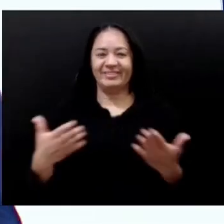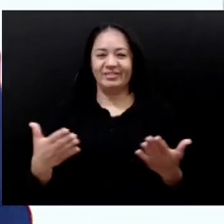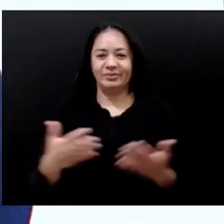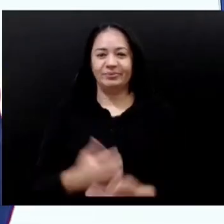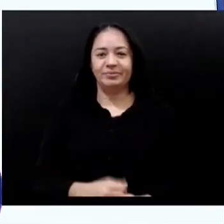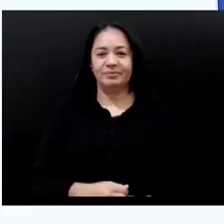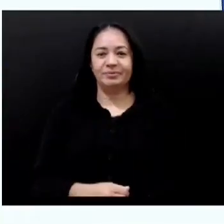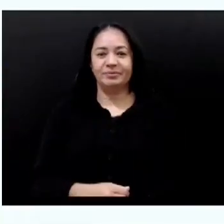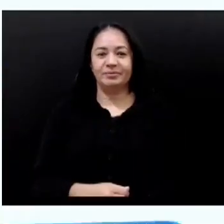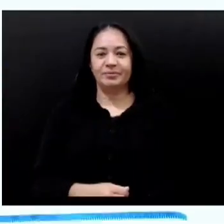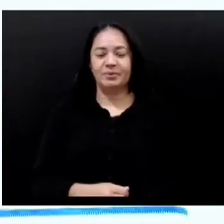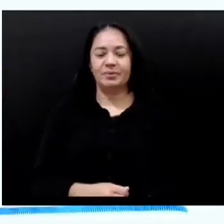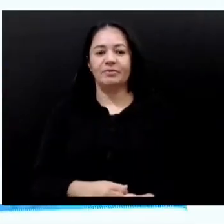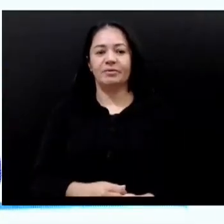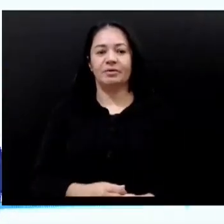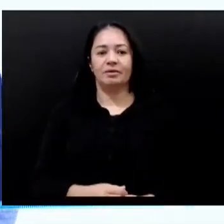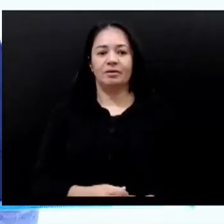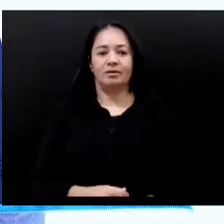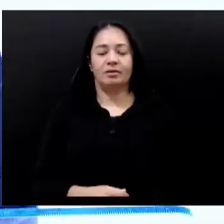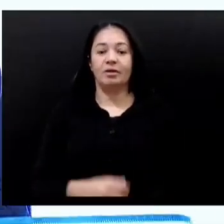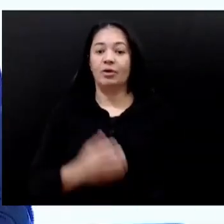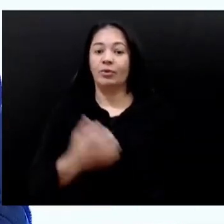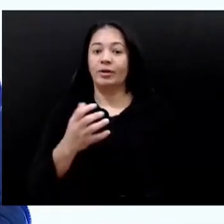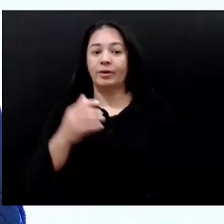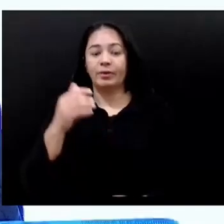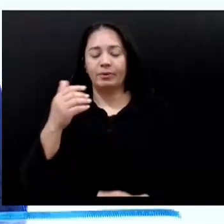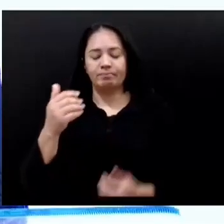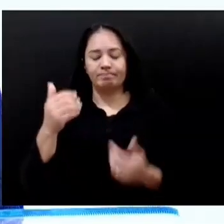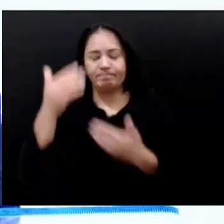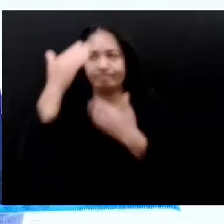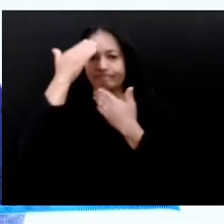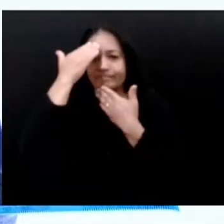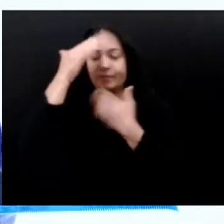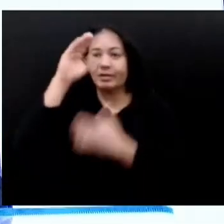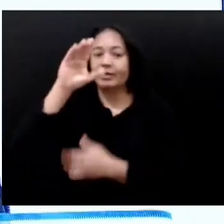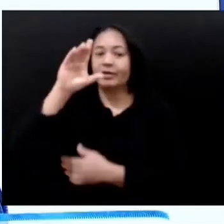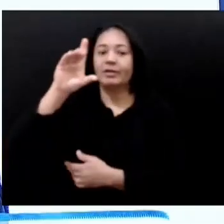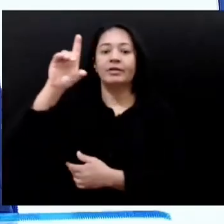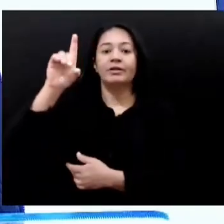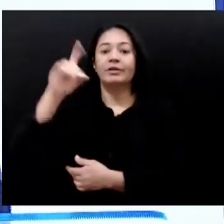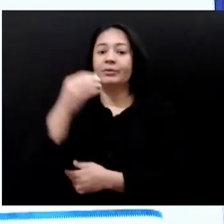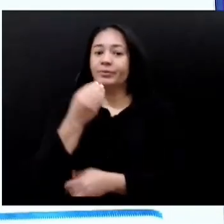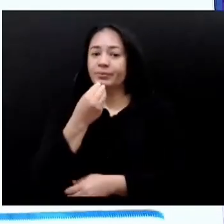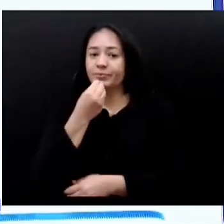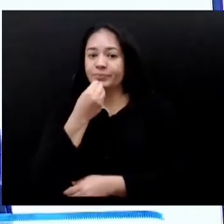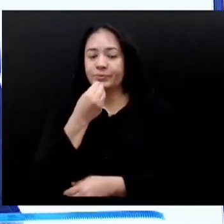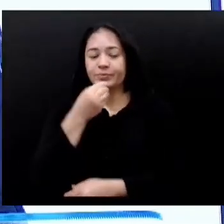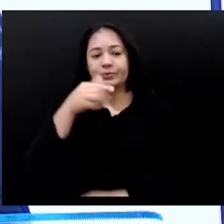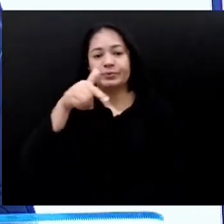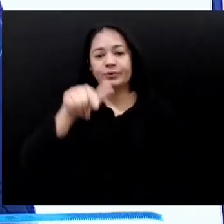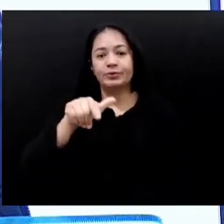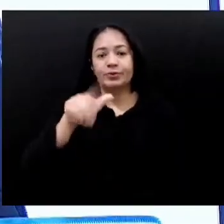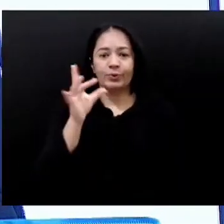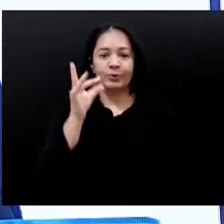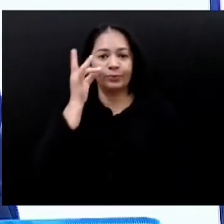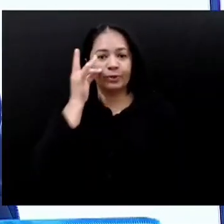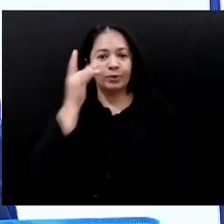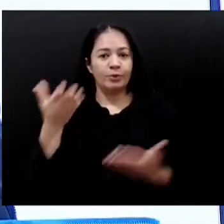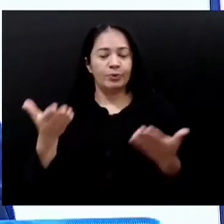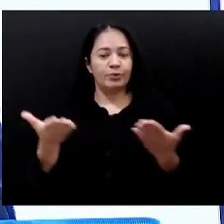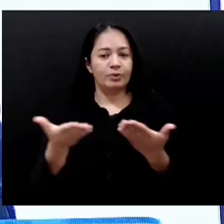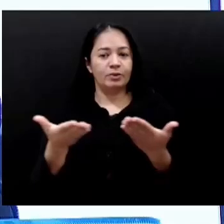Queria, primeiramente, agradecer a Deus pela oportunidade, mais uma vez, de estar aqui, né?